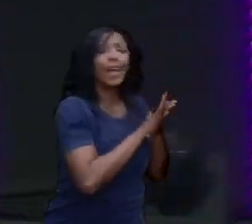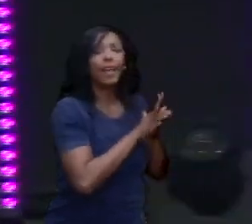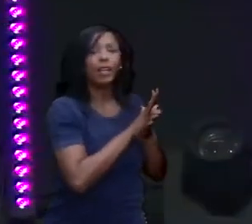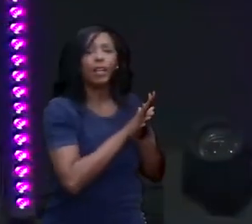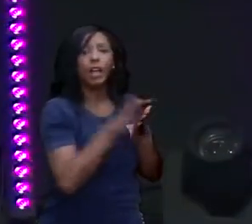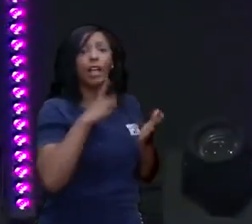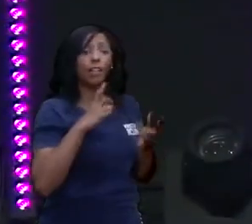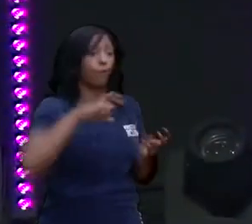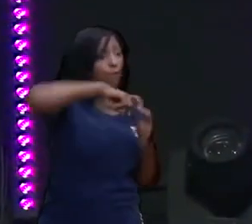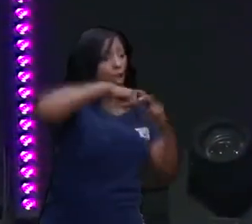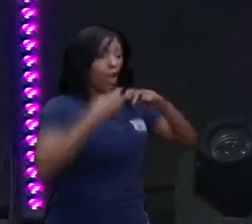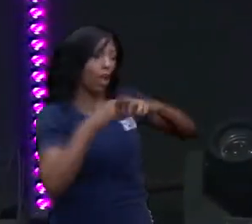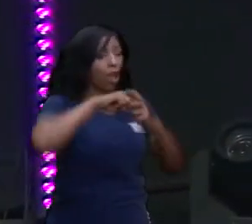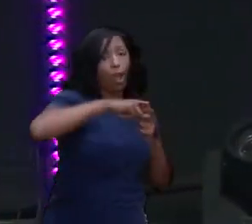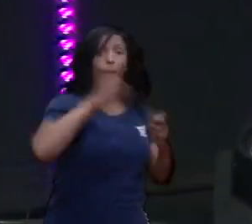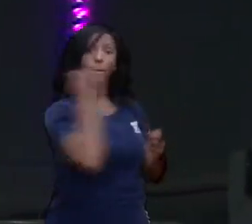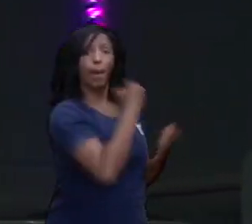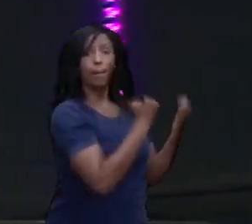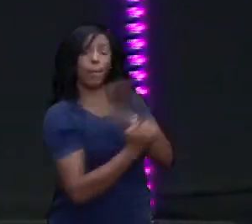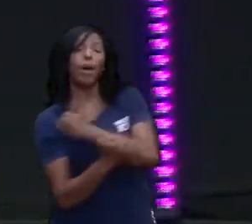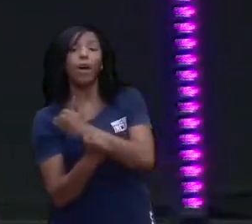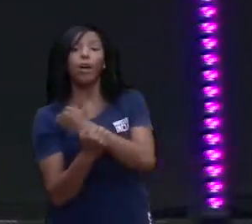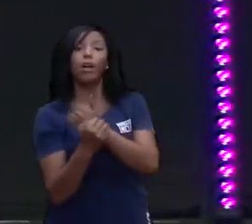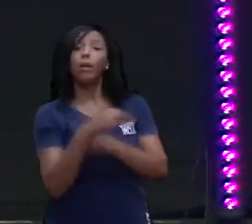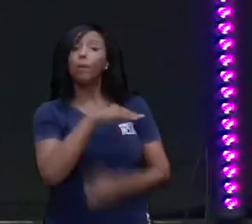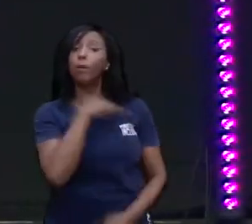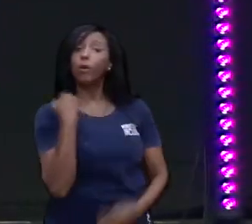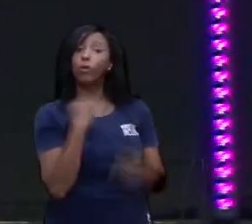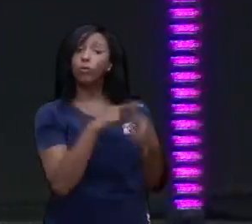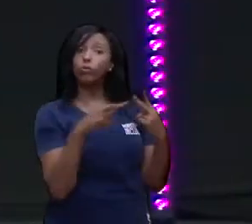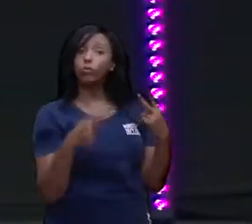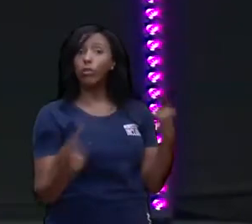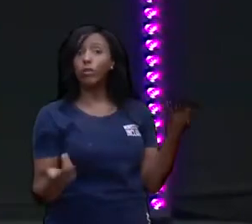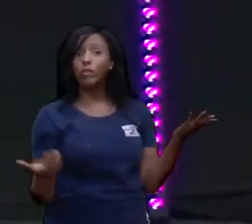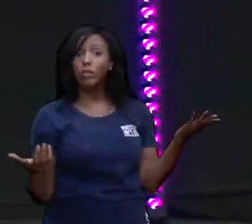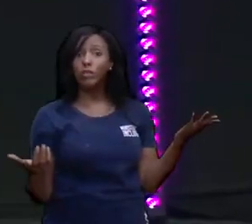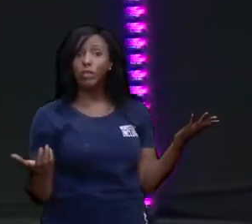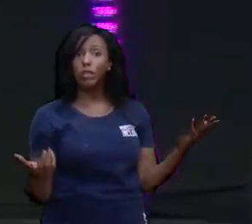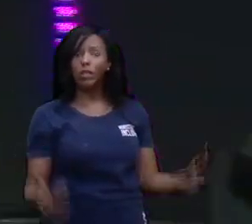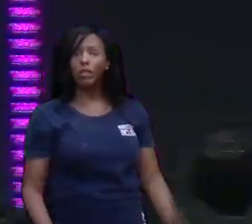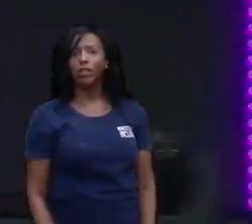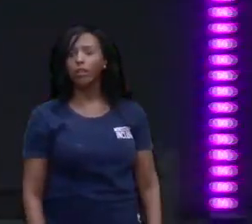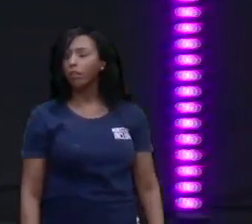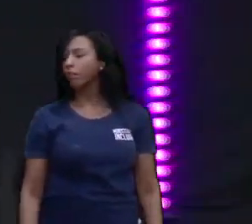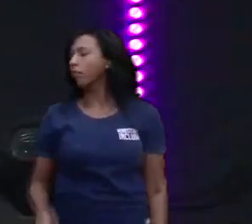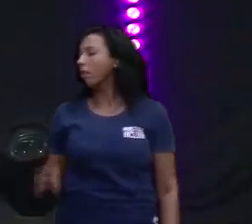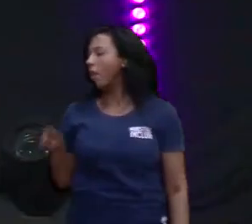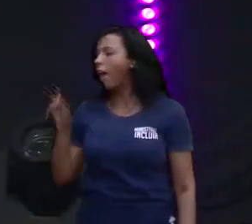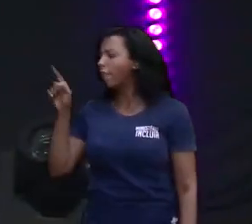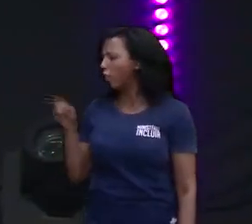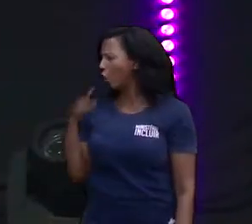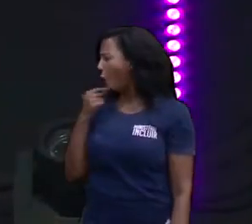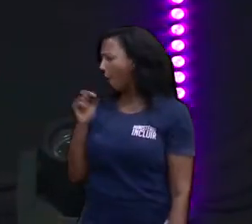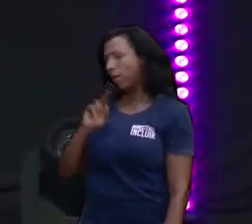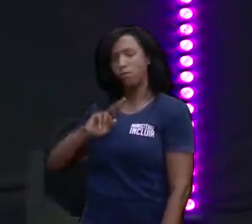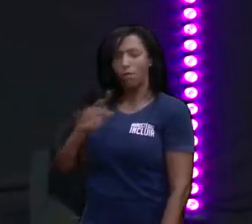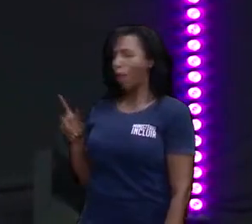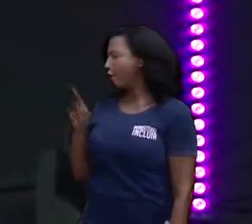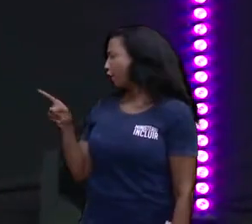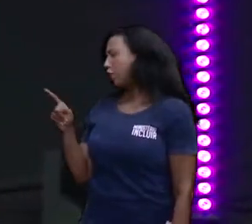O que começa a filha né Essa não olha você é mulher seu corpo